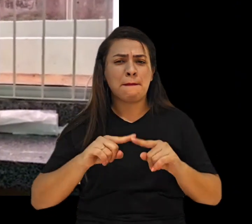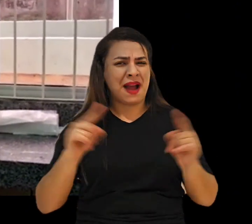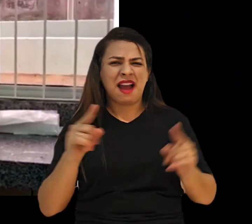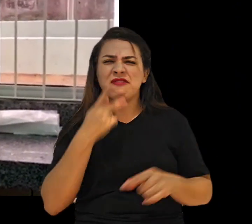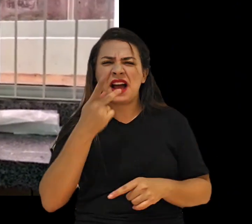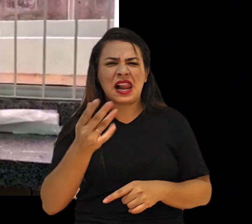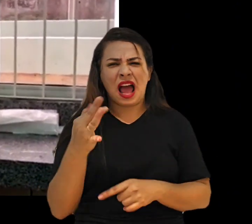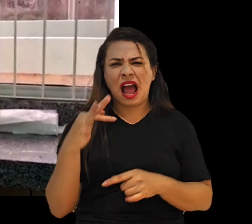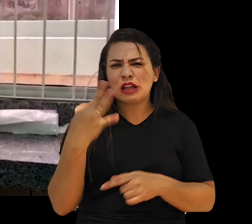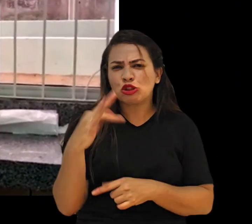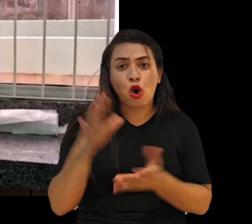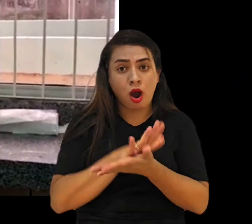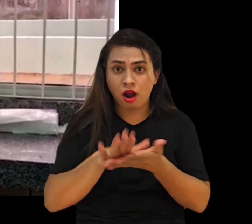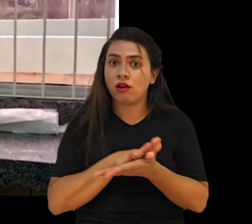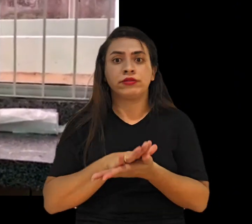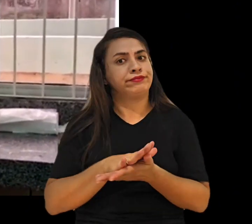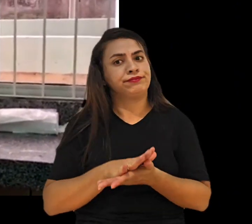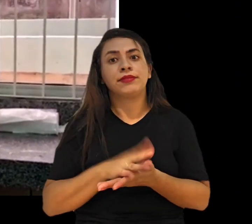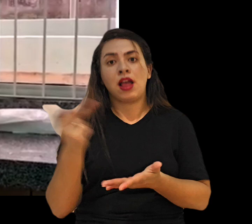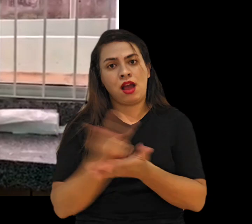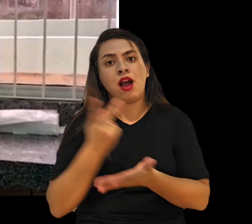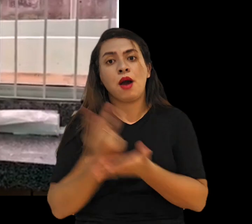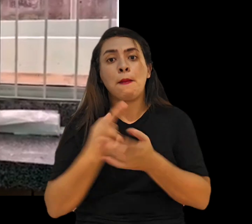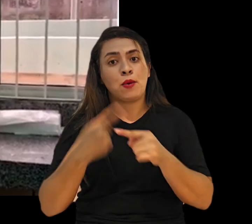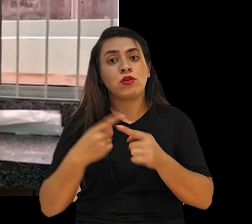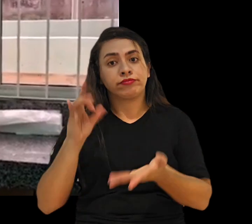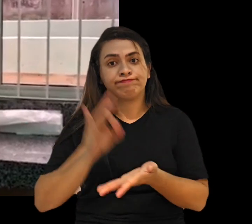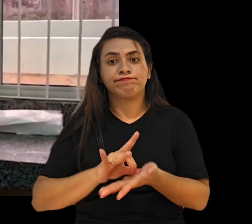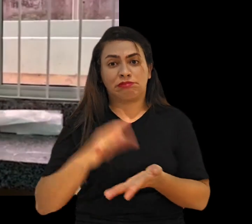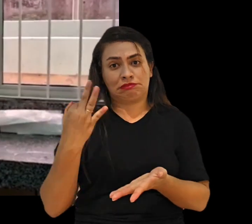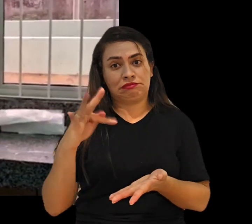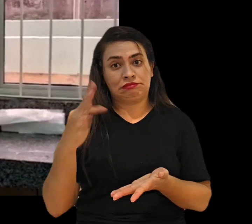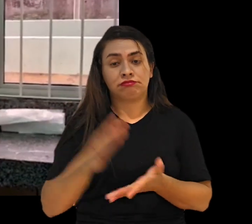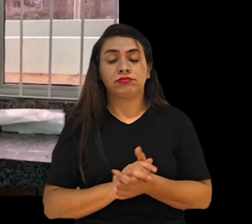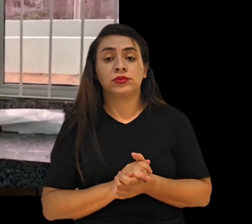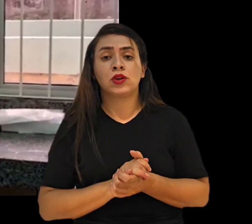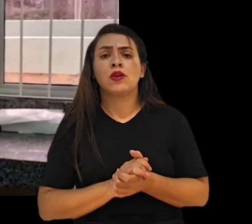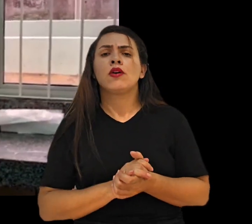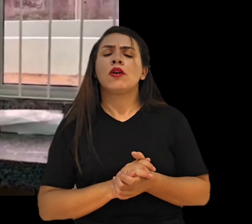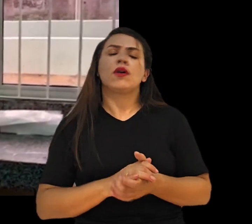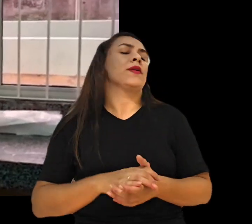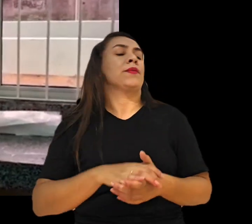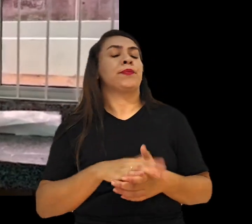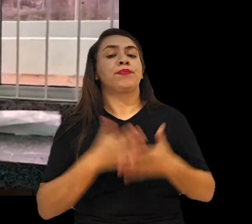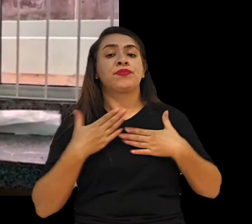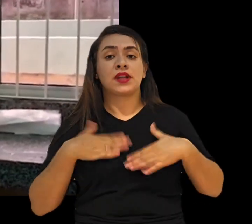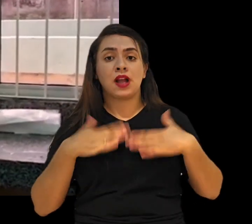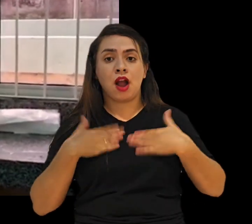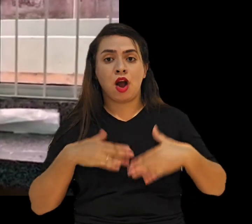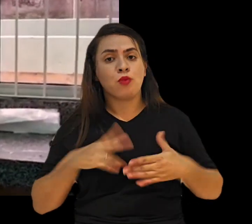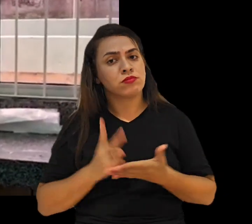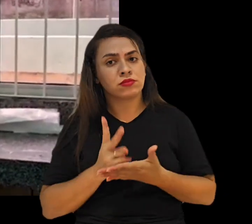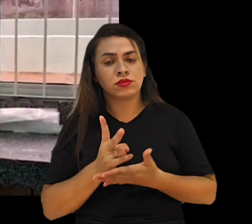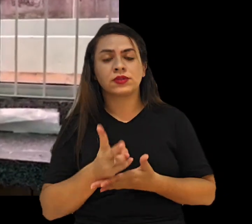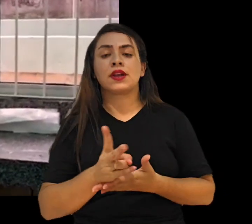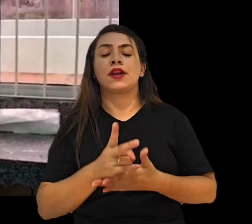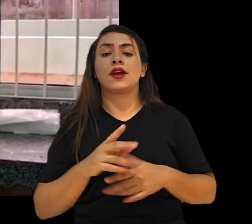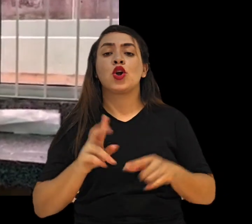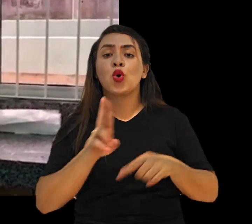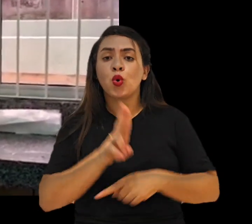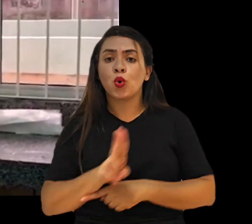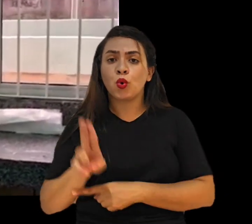é importante, na hora da coleta, tranquilizar, olhar com bastante calma e utilizar o